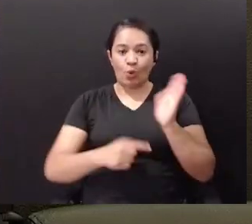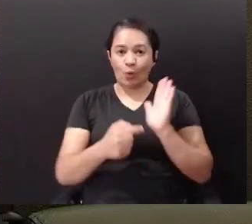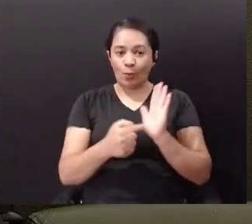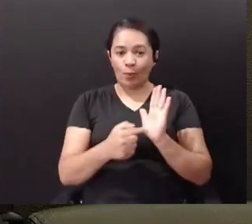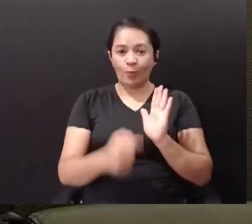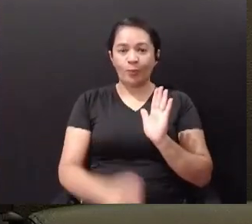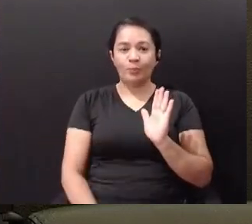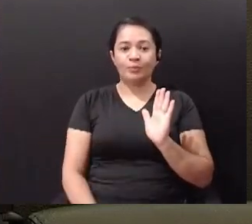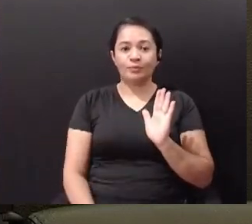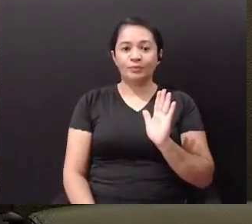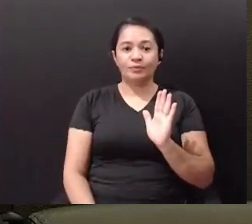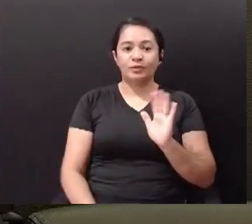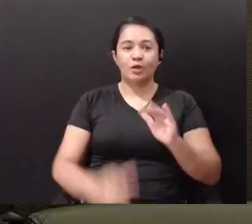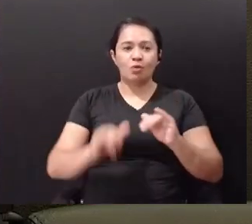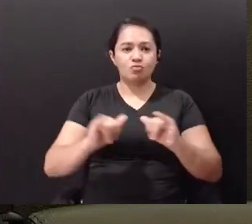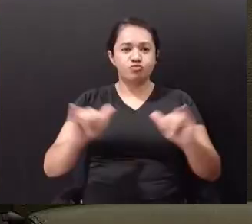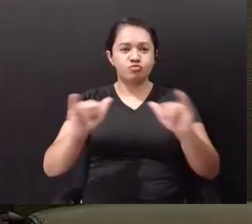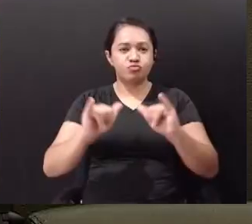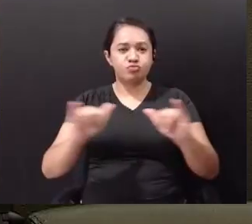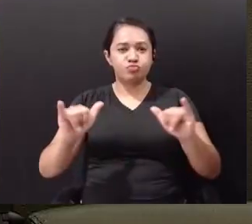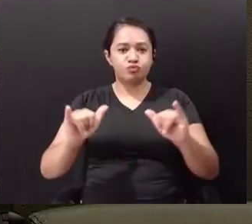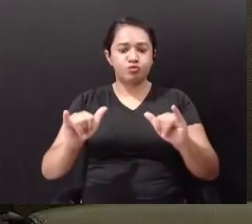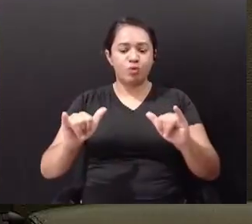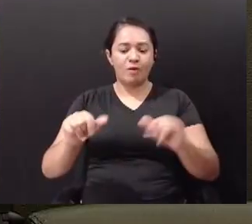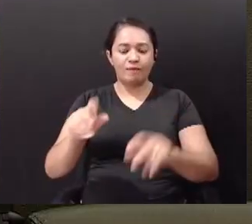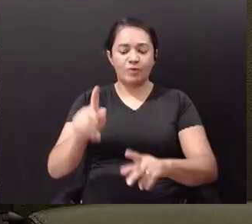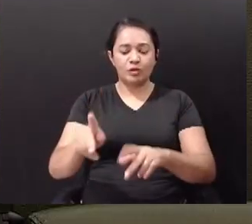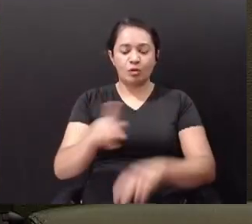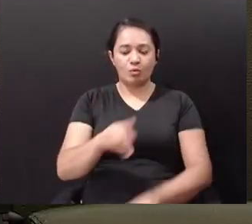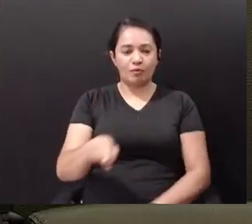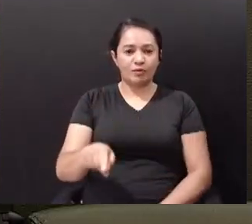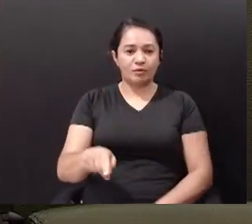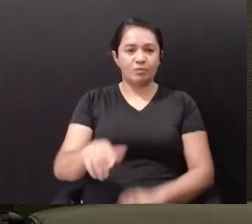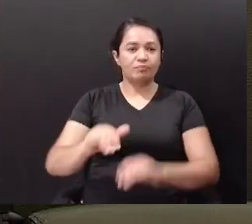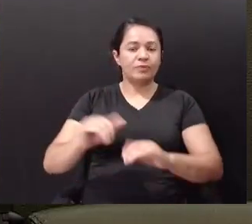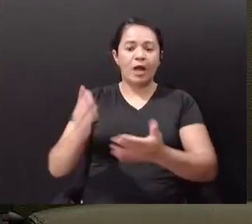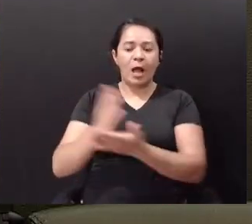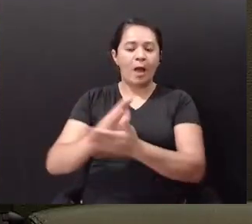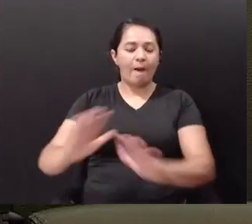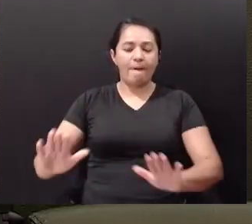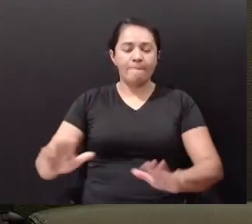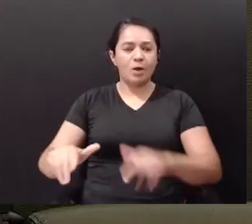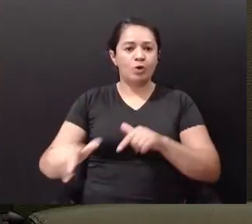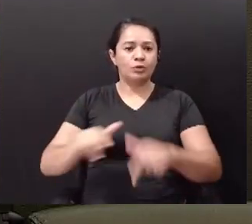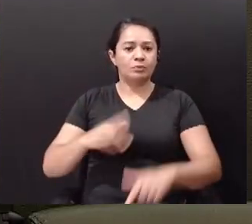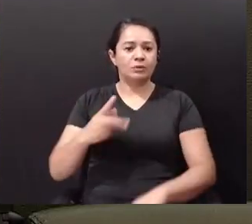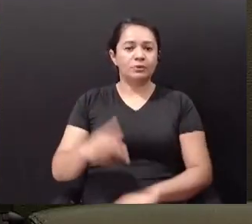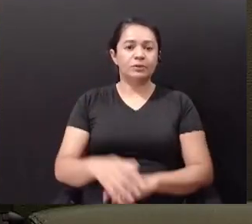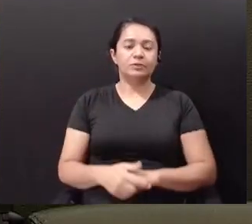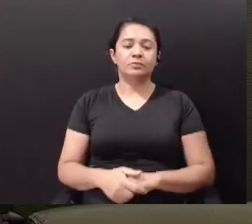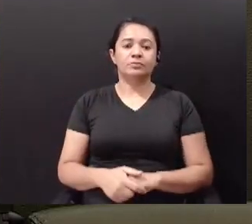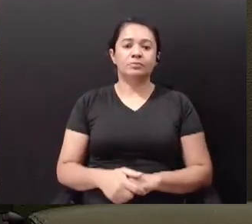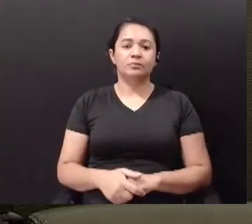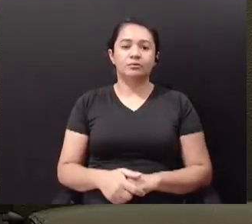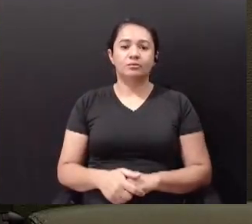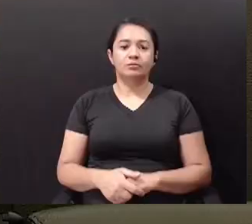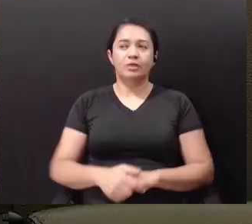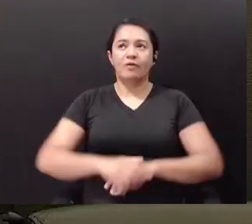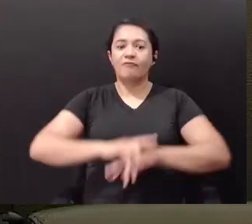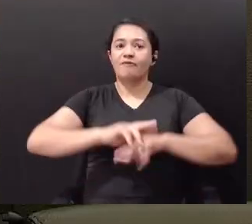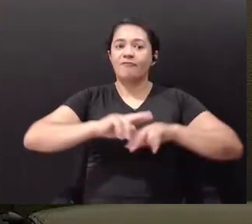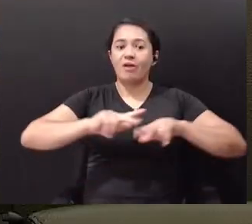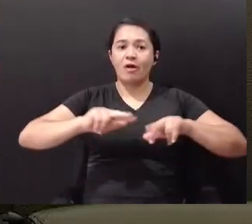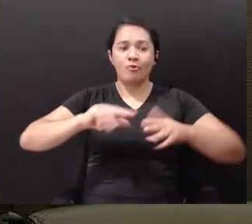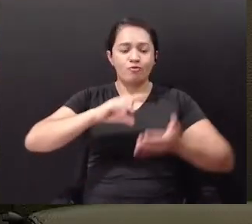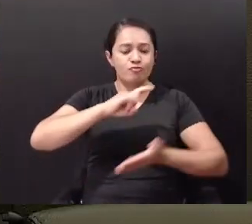do professor, né, de que vai encerrar suas atividades, se não me falha a memória, é um de vários documentos em que a gente